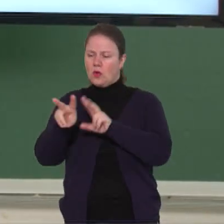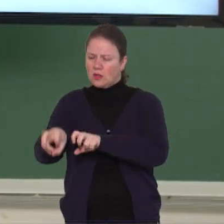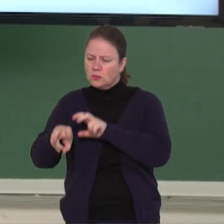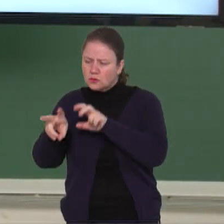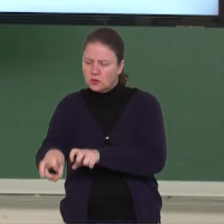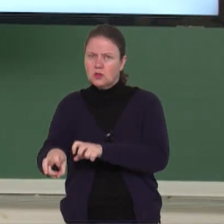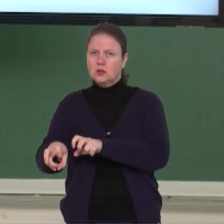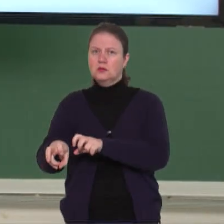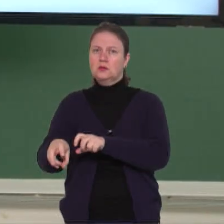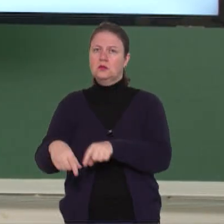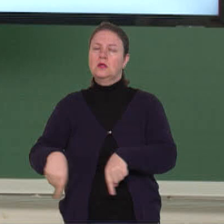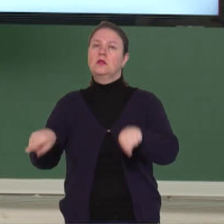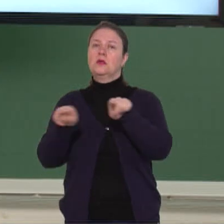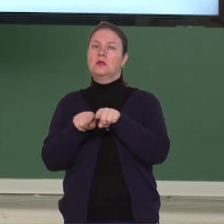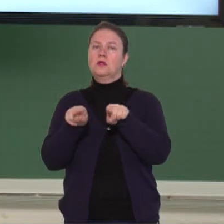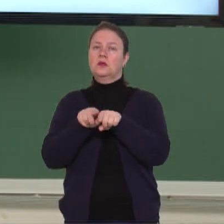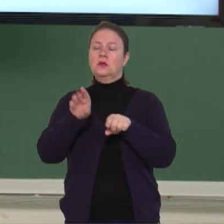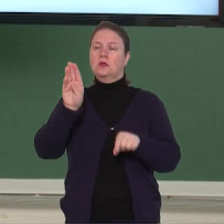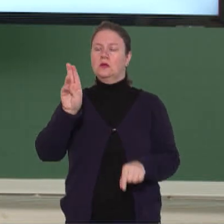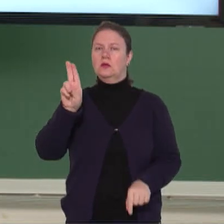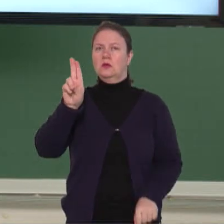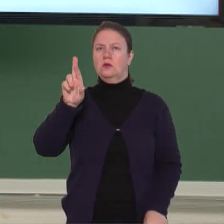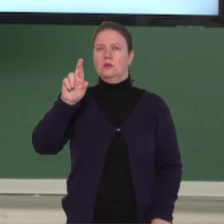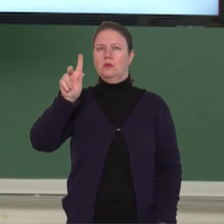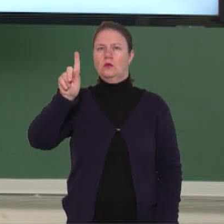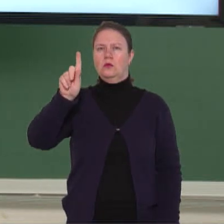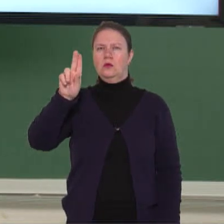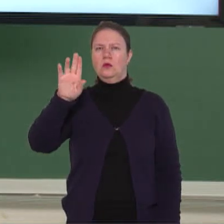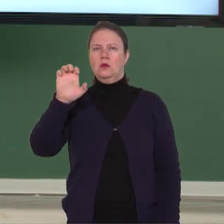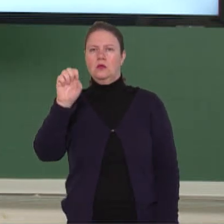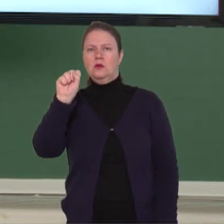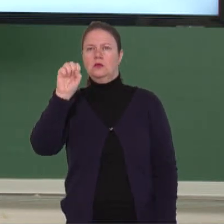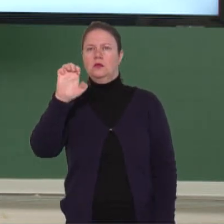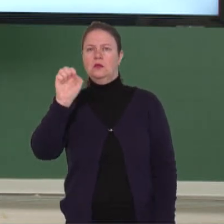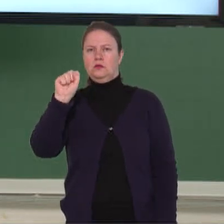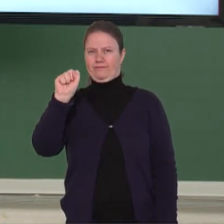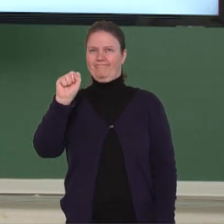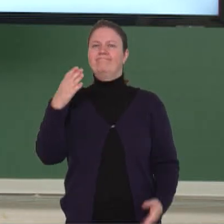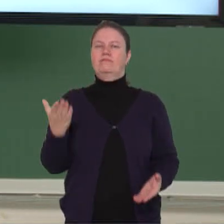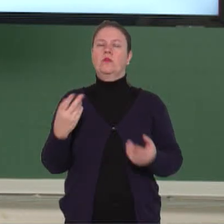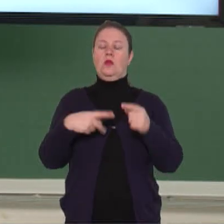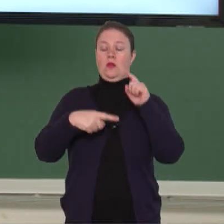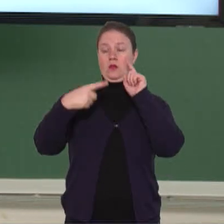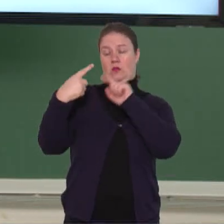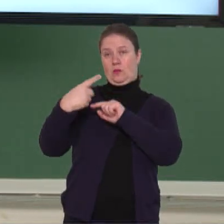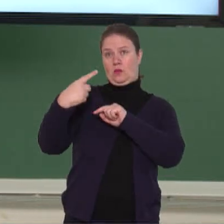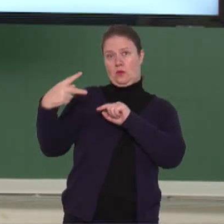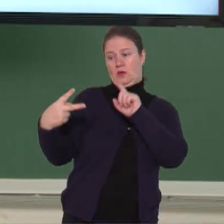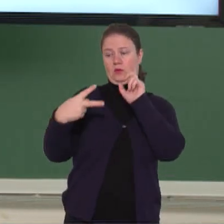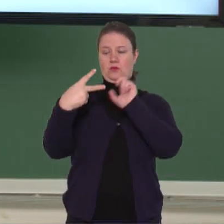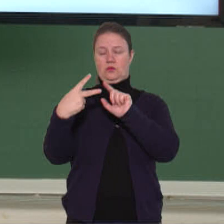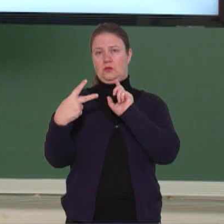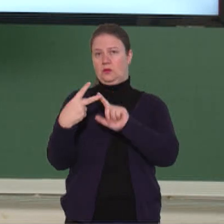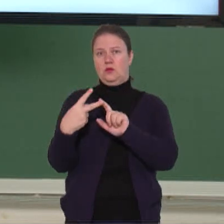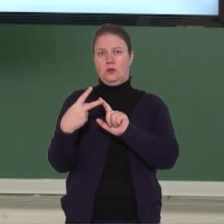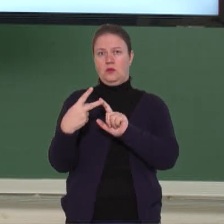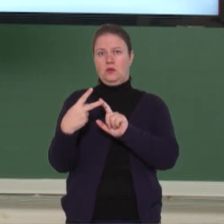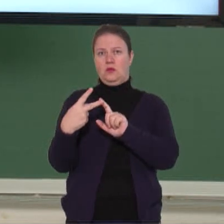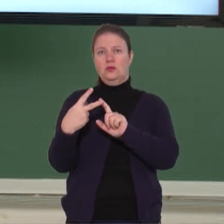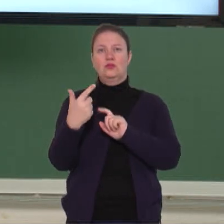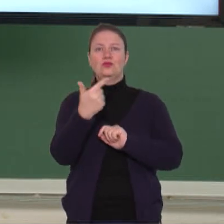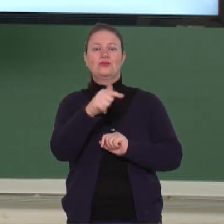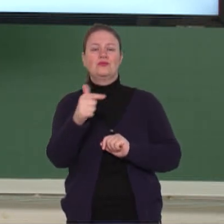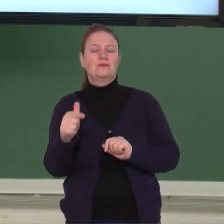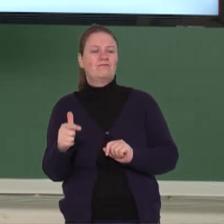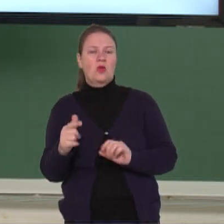de 96% da população francesa. Então, o primeiro e segundo estado não davam 4% da